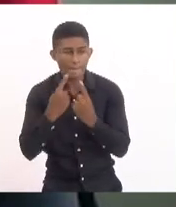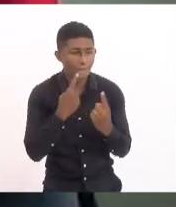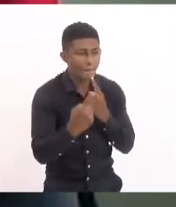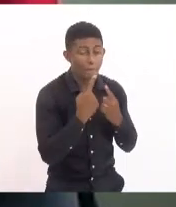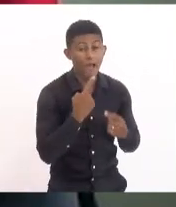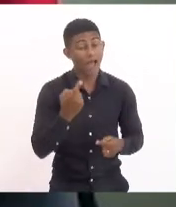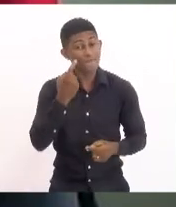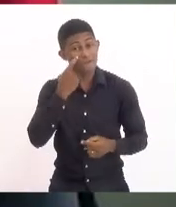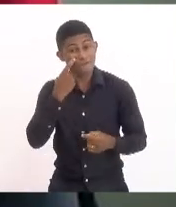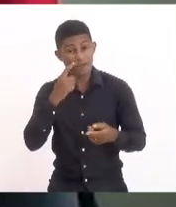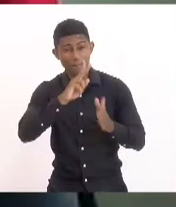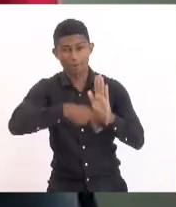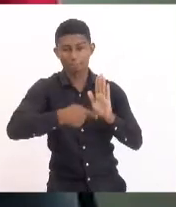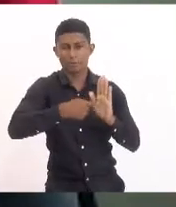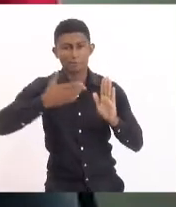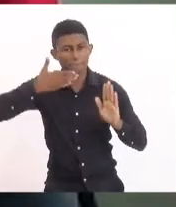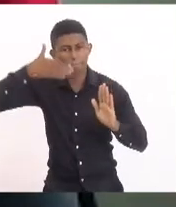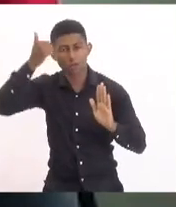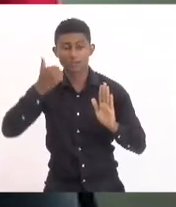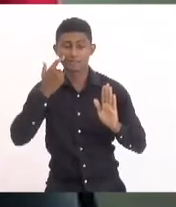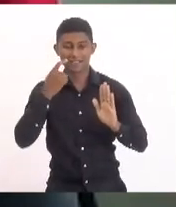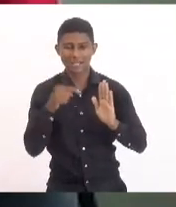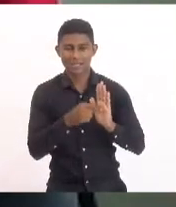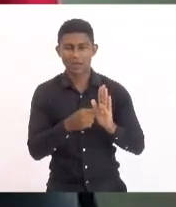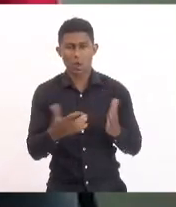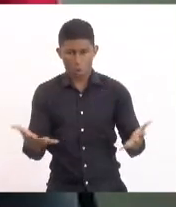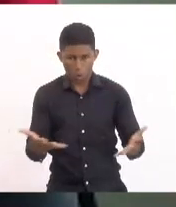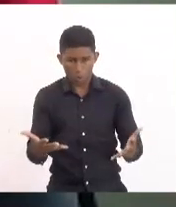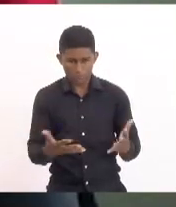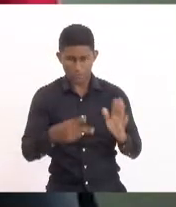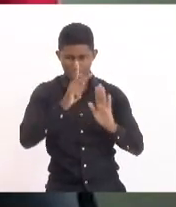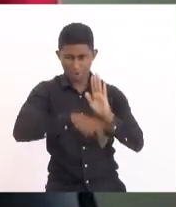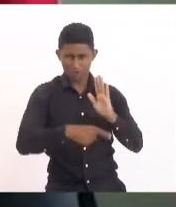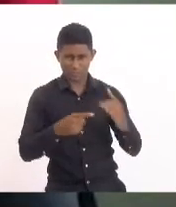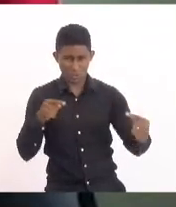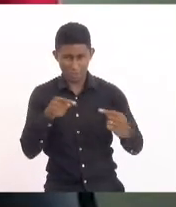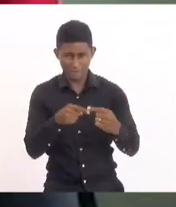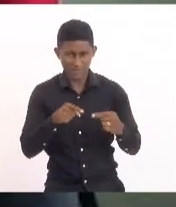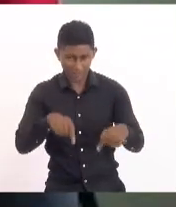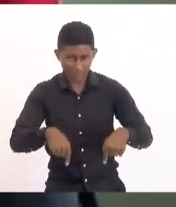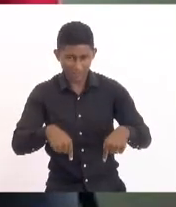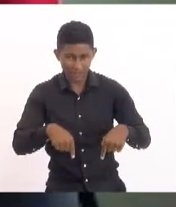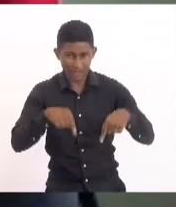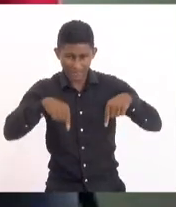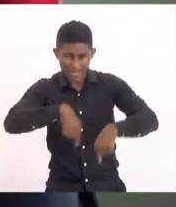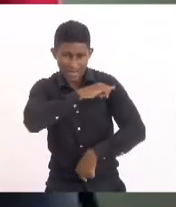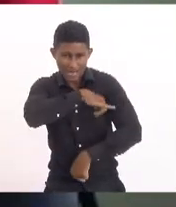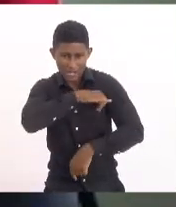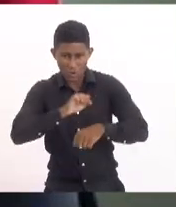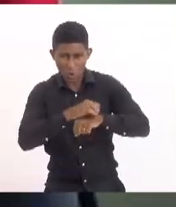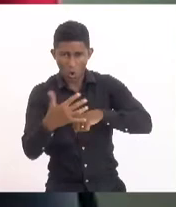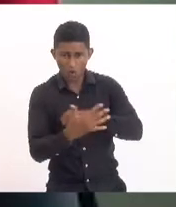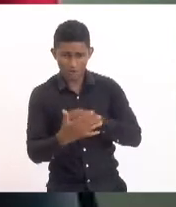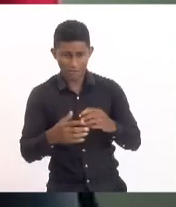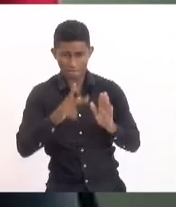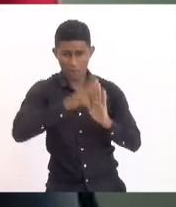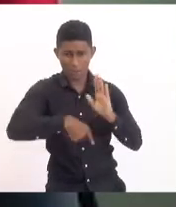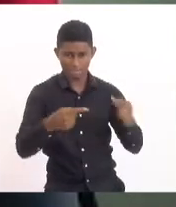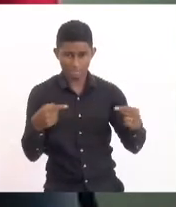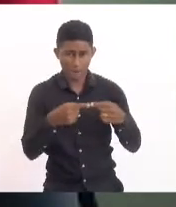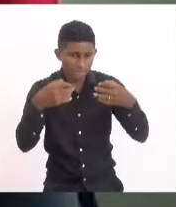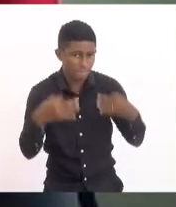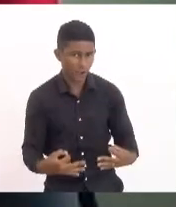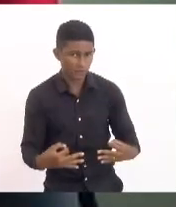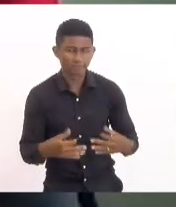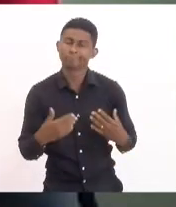melhor formato, observando-se a realidade hoje da Covid-19 no nosso estado e no nosso país. Então,